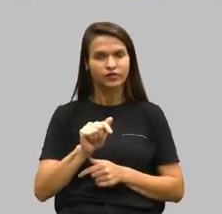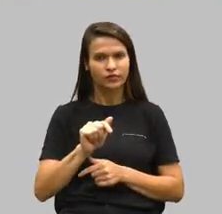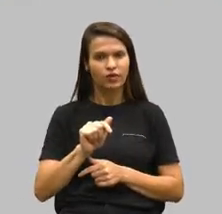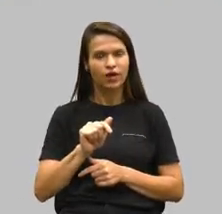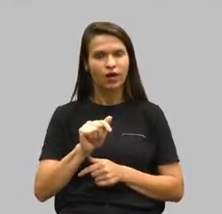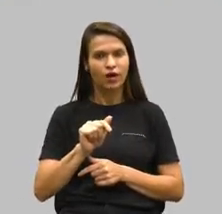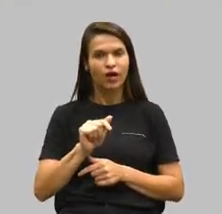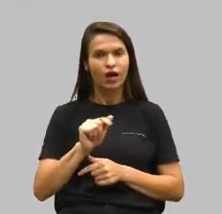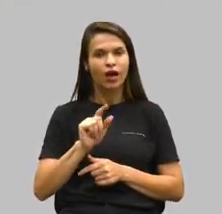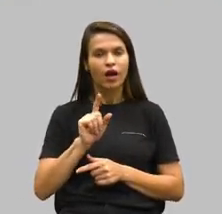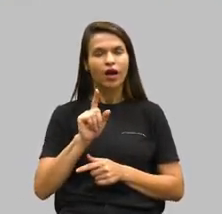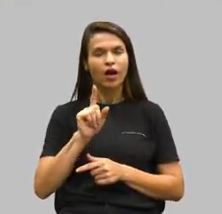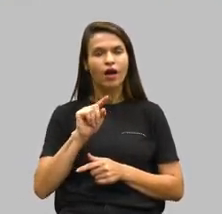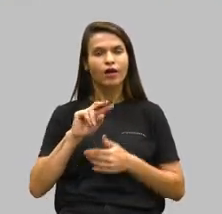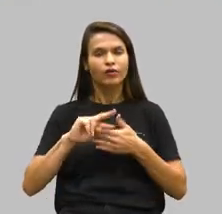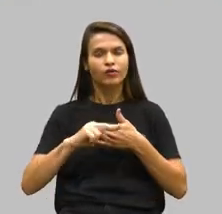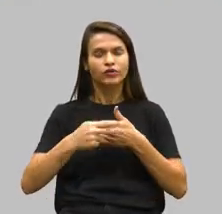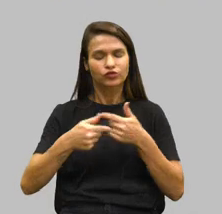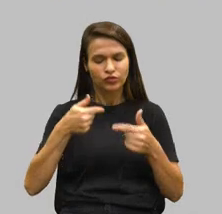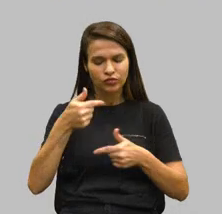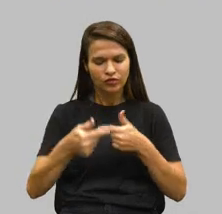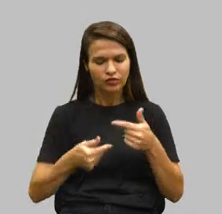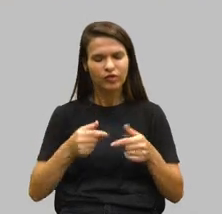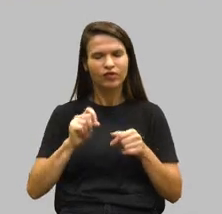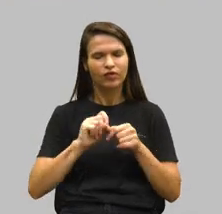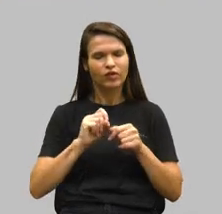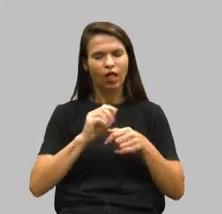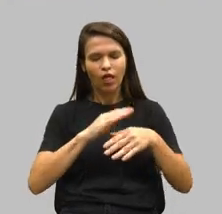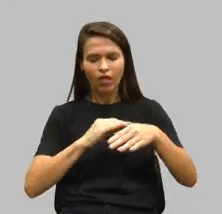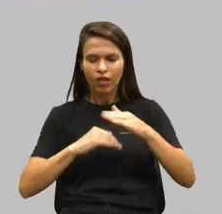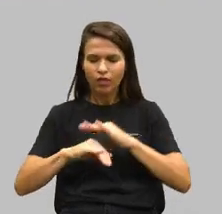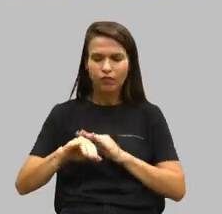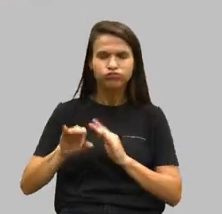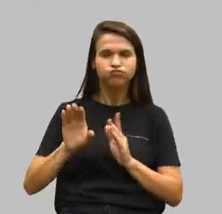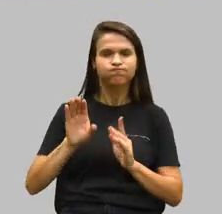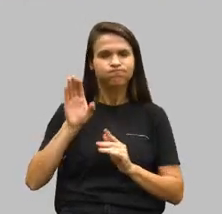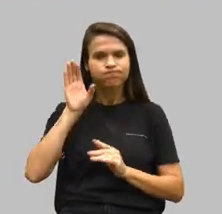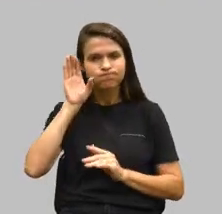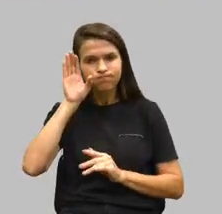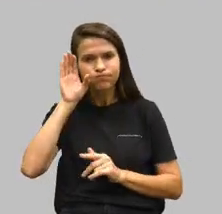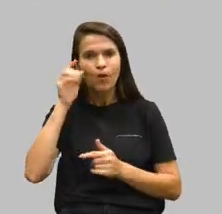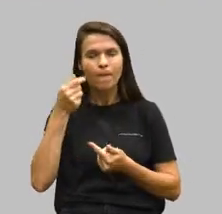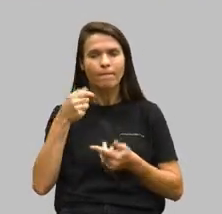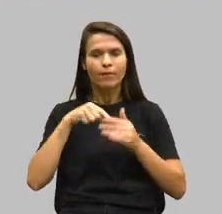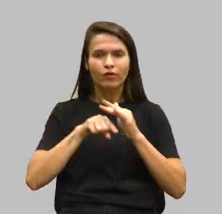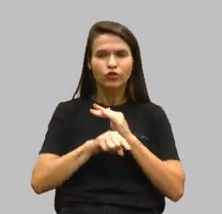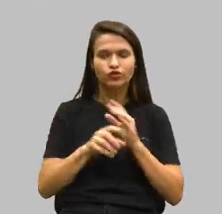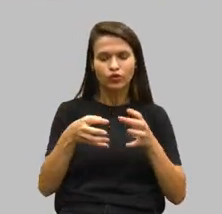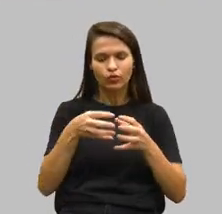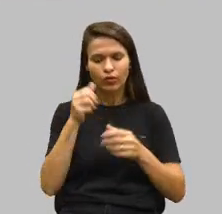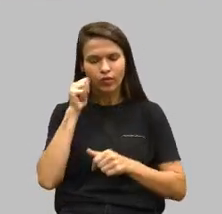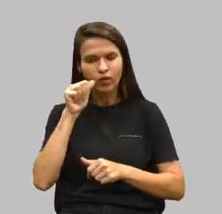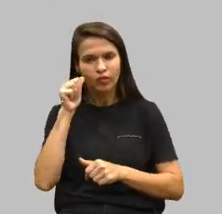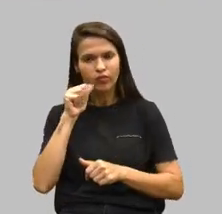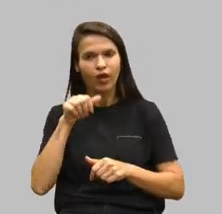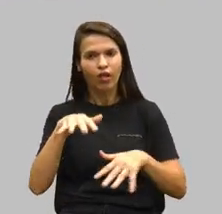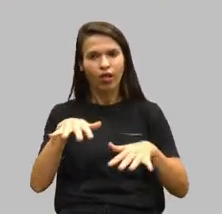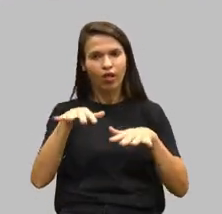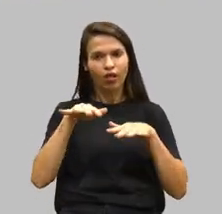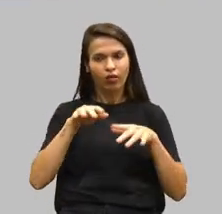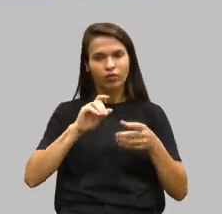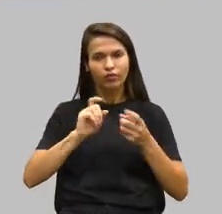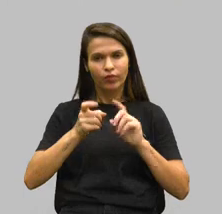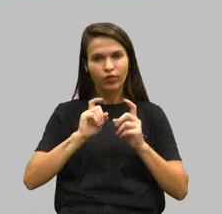uma de um trabalho feito H muitas mãos de uma escuta muito aprofundada de grupos de mulheres das audiências públicas que nós